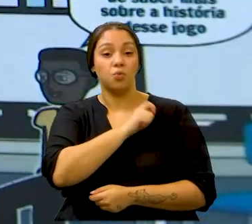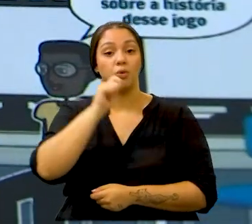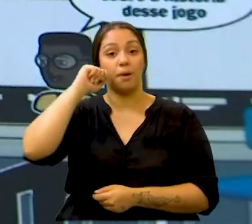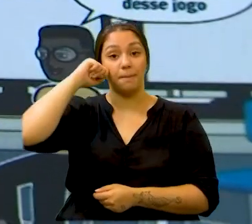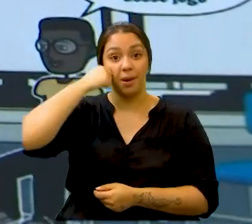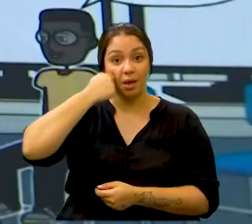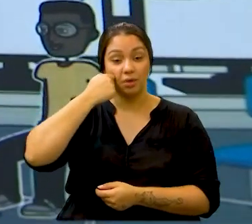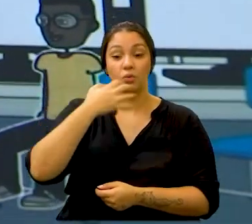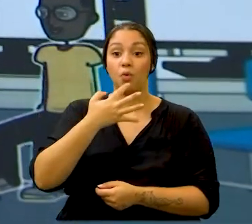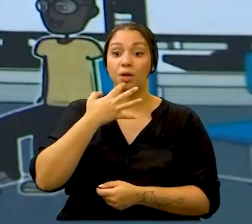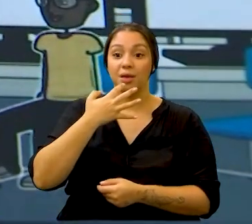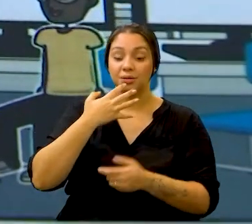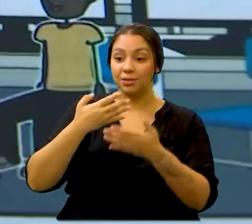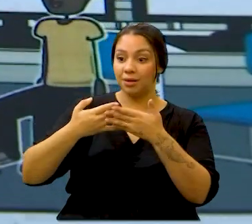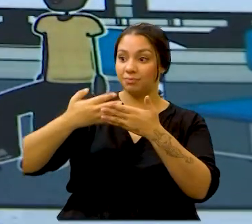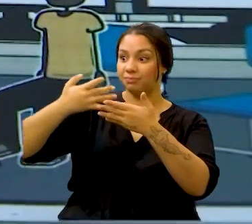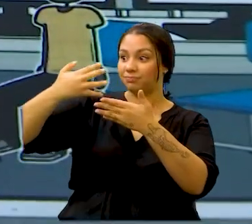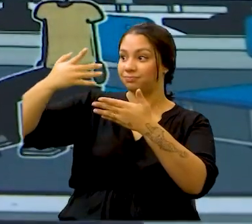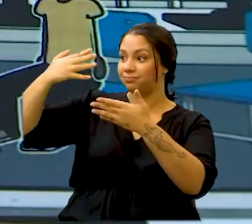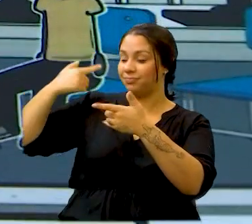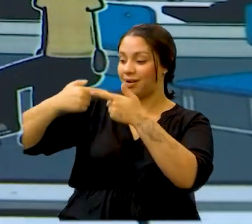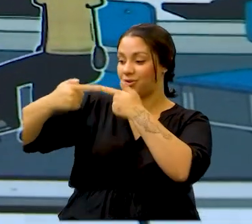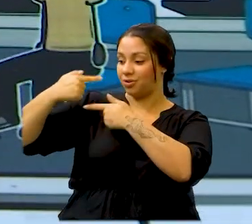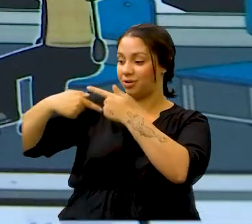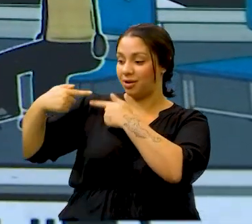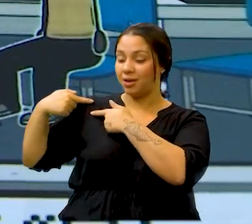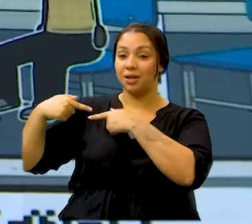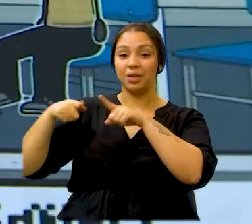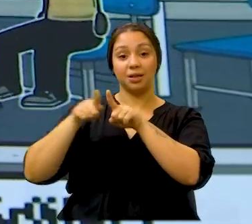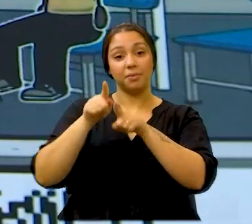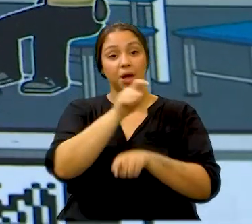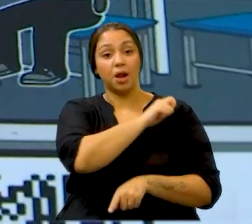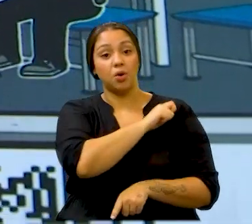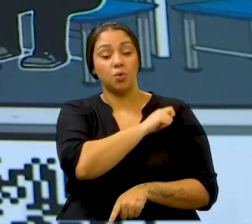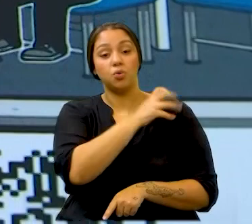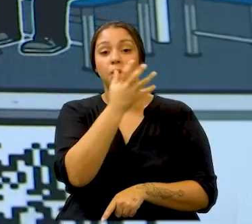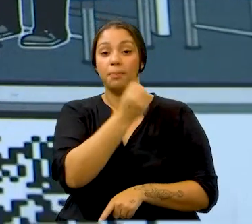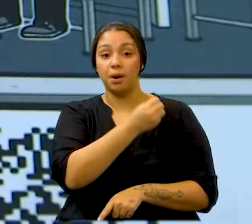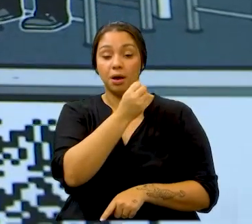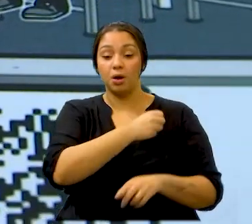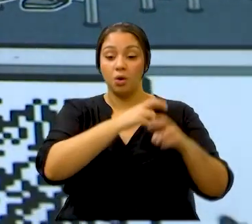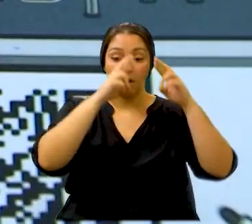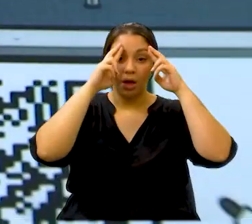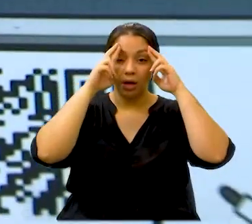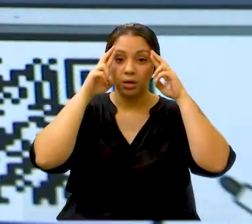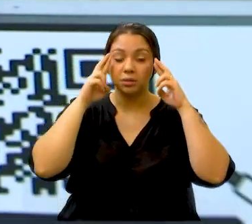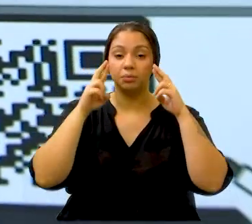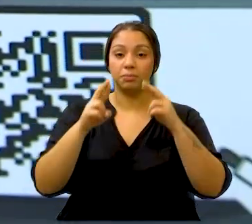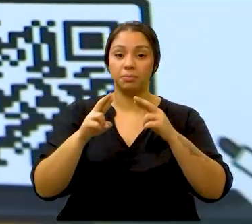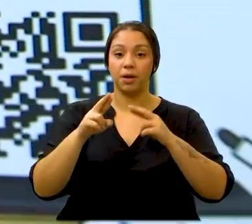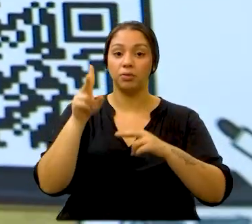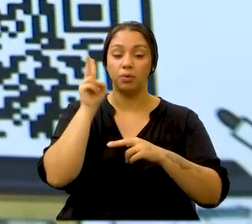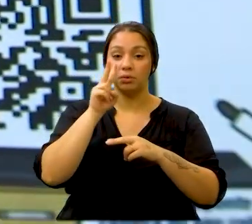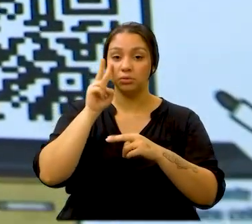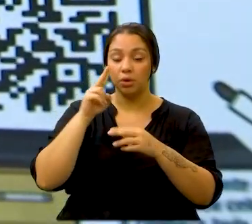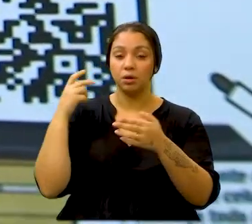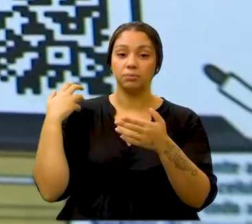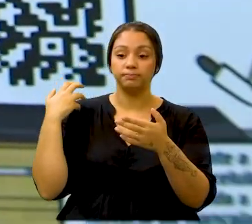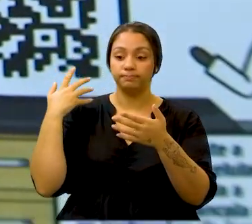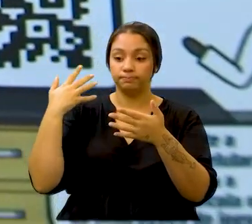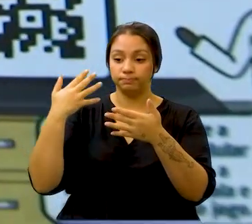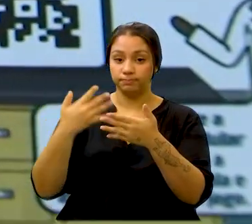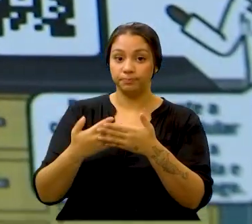negras conhecerem a sua ancestralidade e os estudantes brancos aprenderem também o respeito a essa